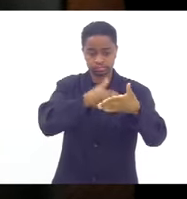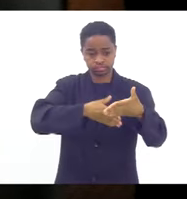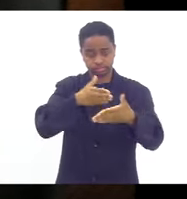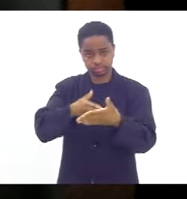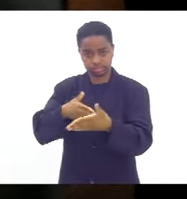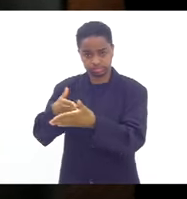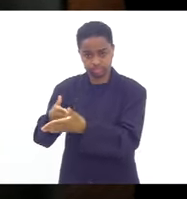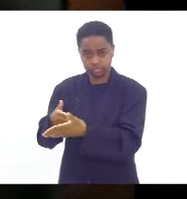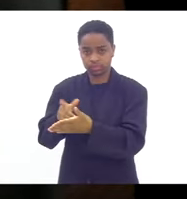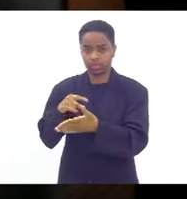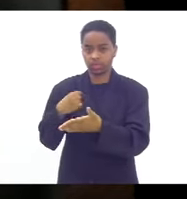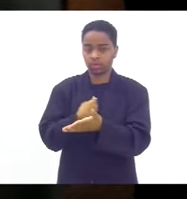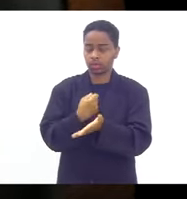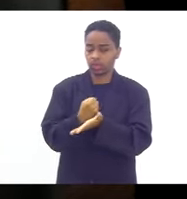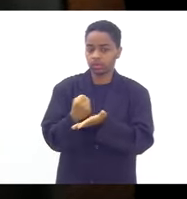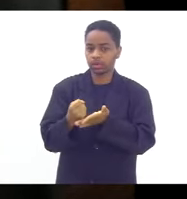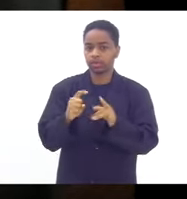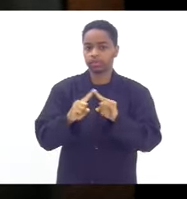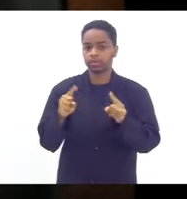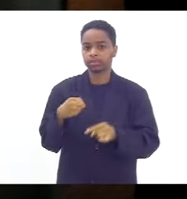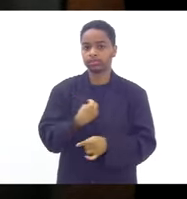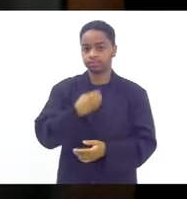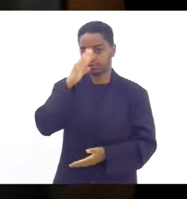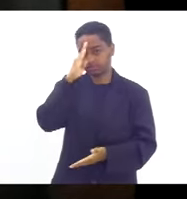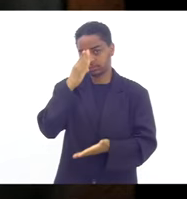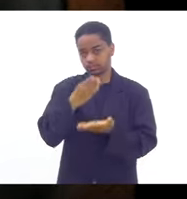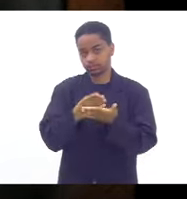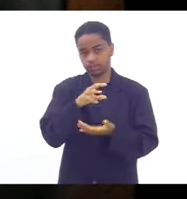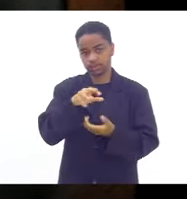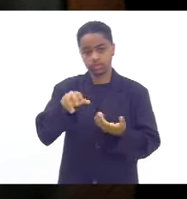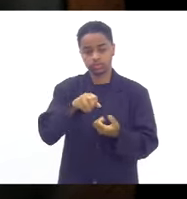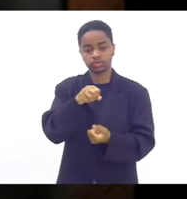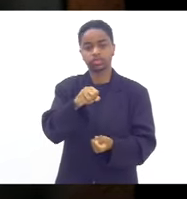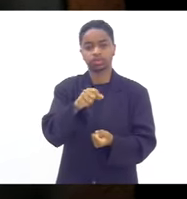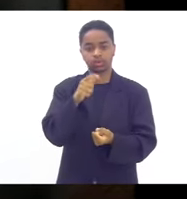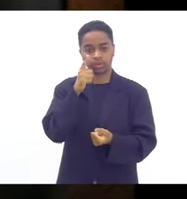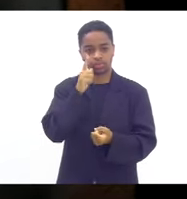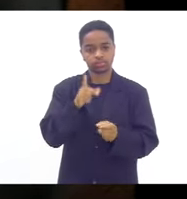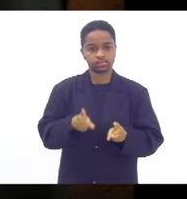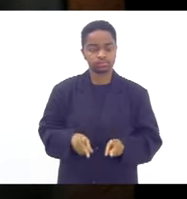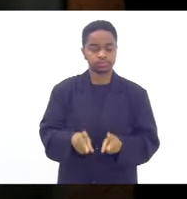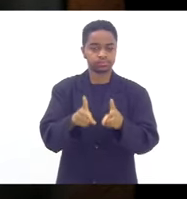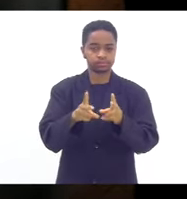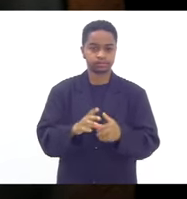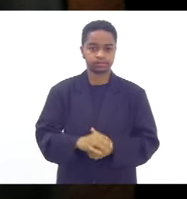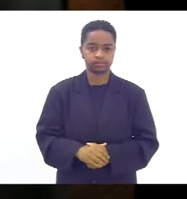nossa concessão, acreditamos na sustentabilidade dessa concessão.